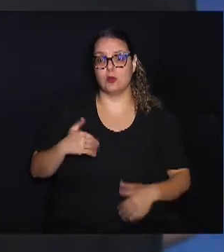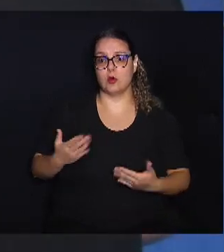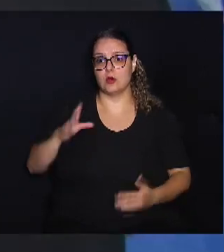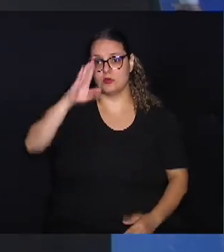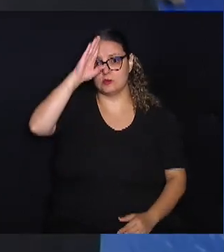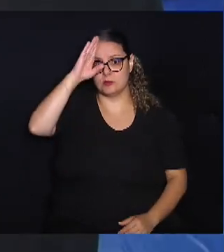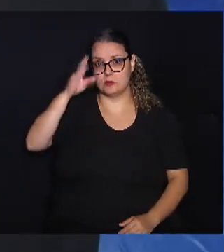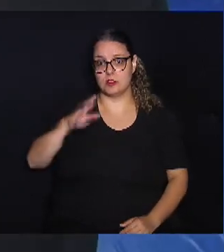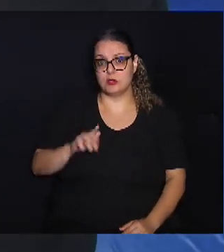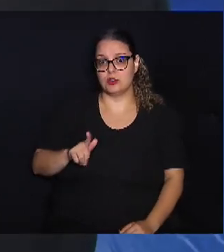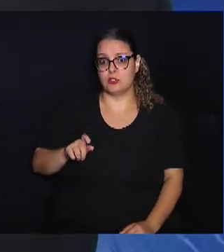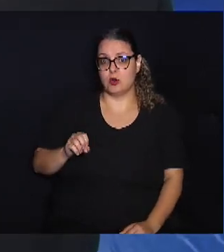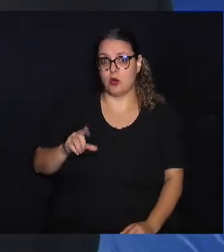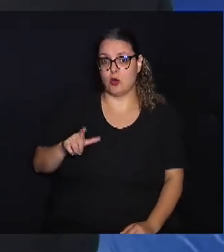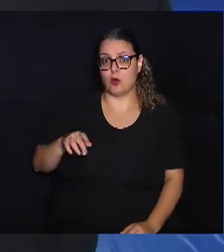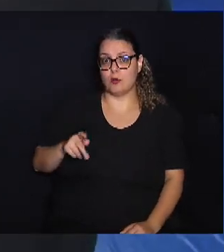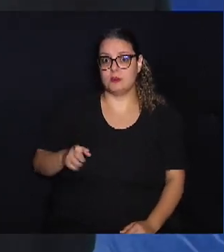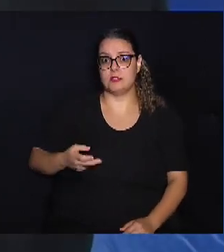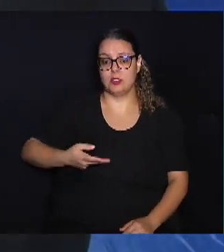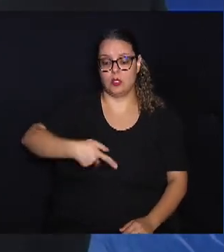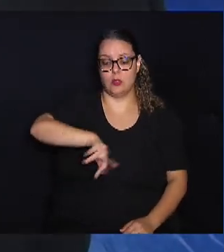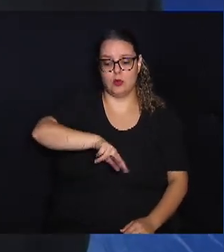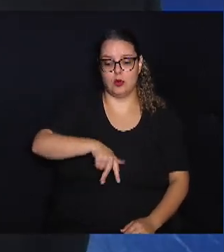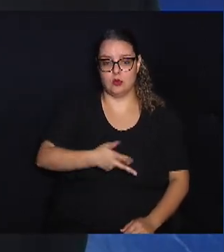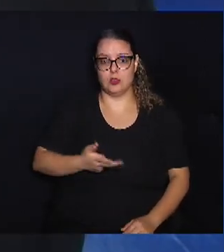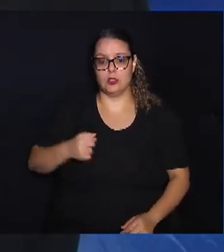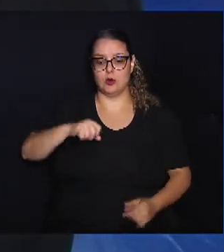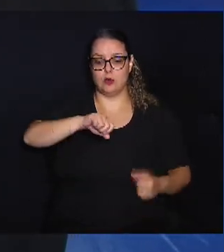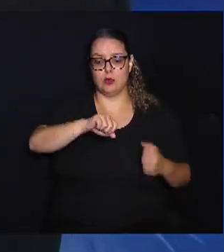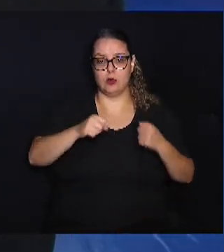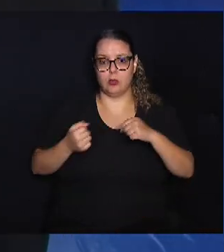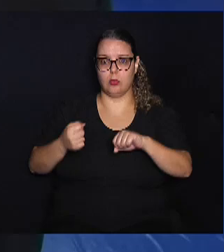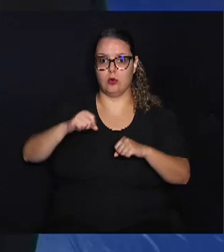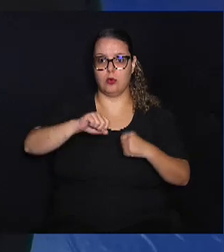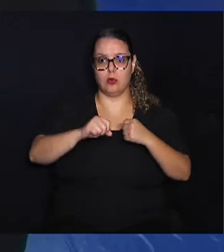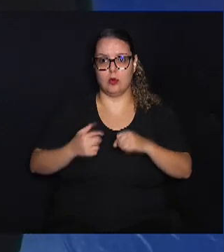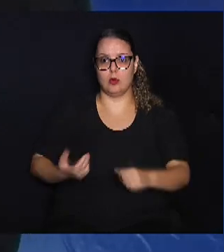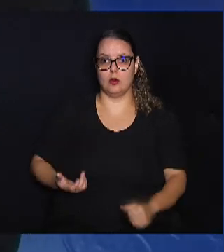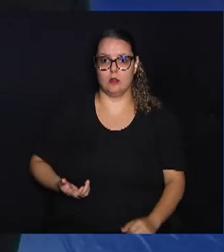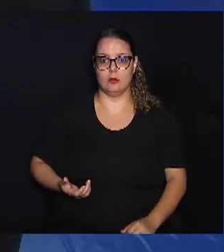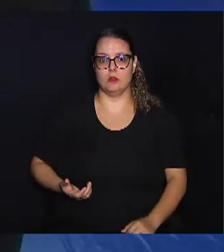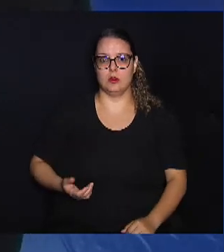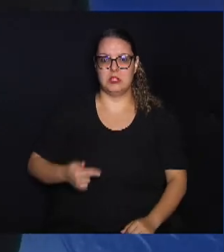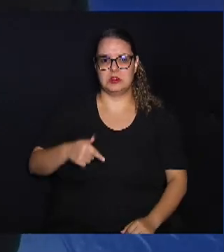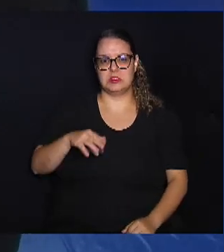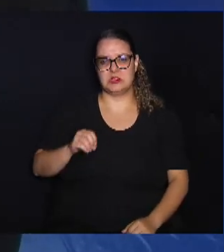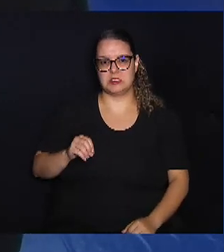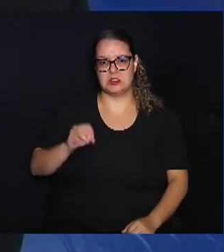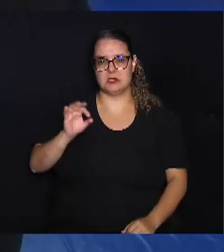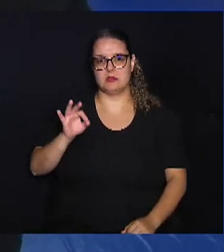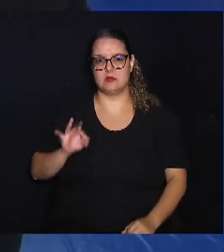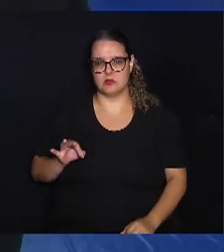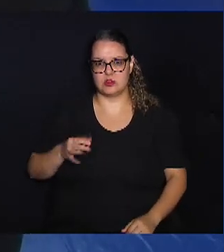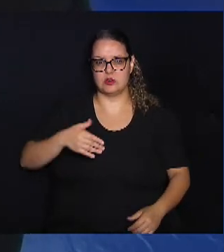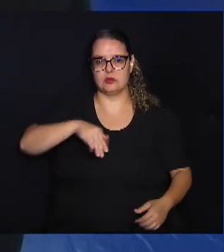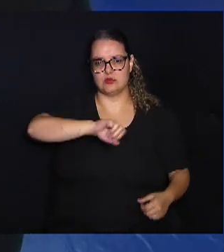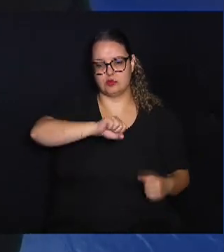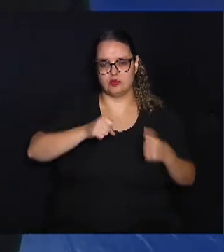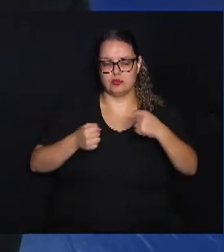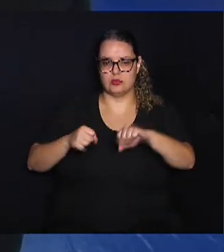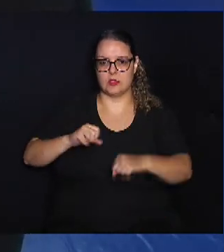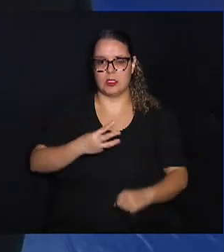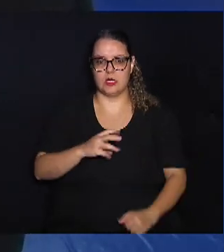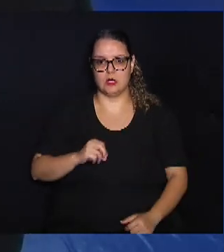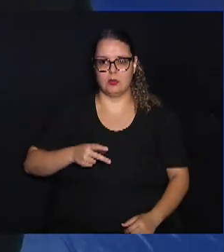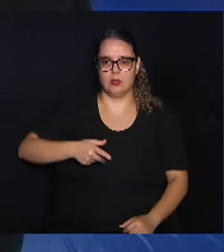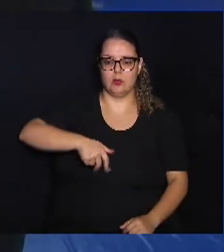golpes? São chutes e socos, em torno de 70% de soco e 30%